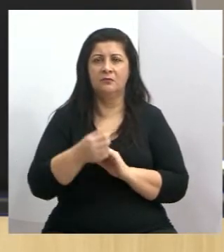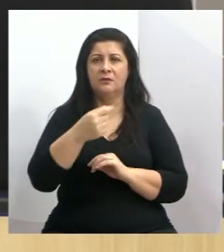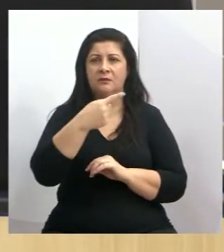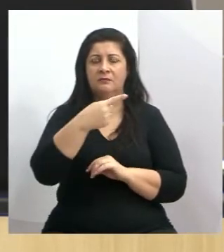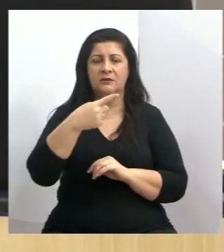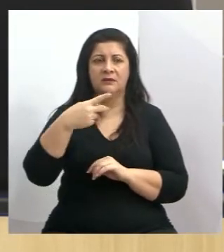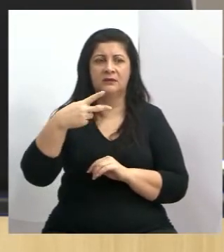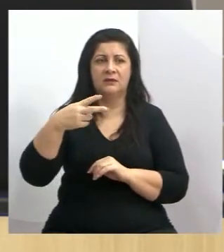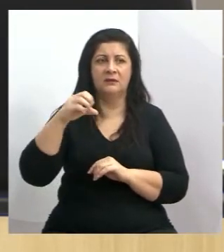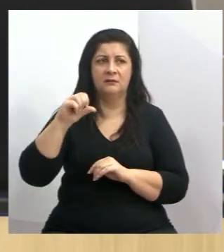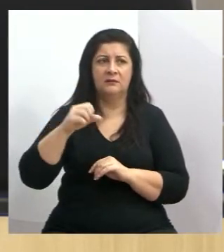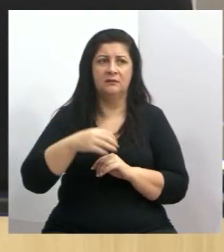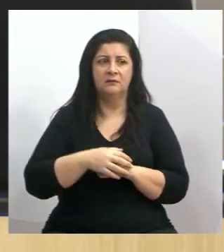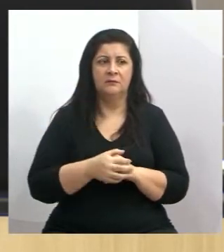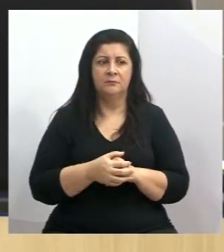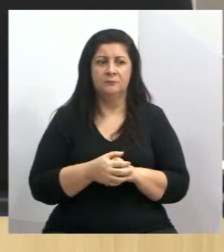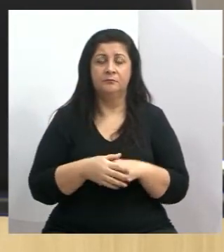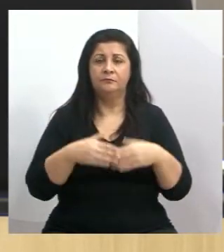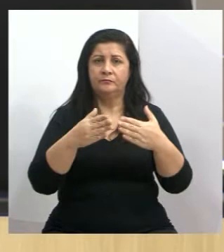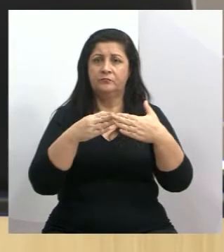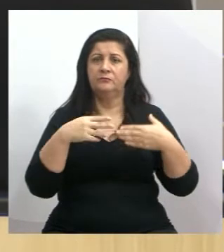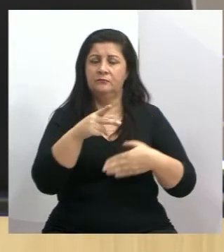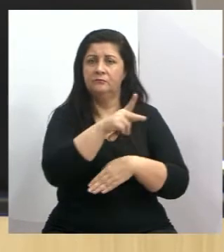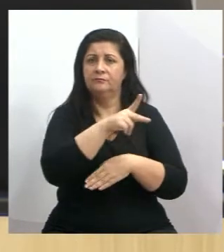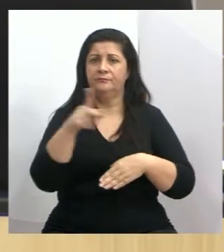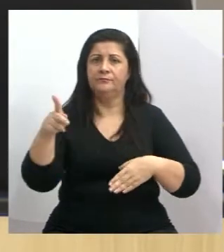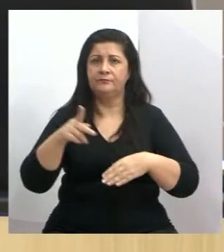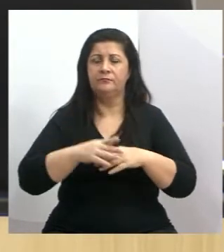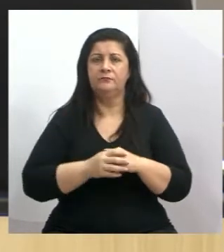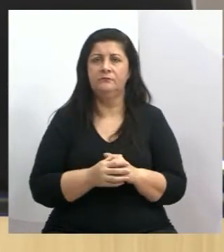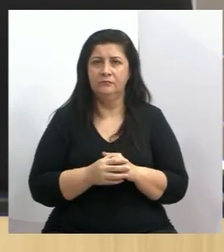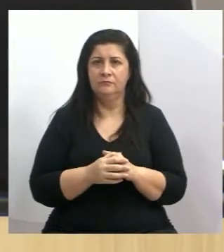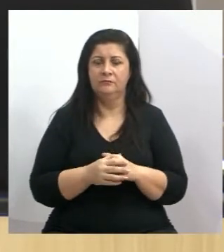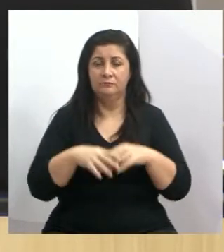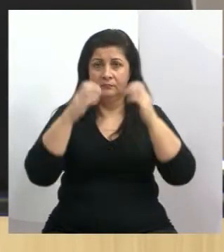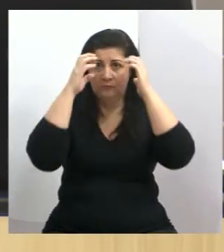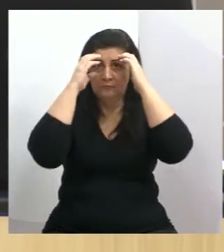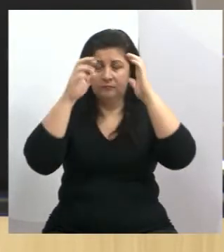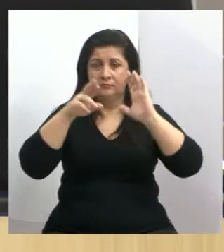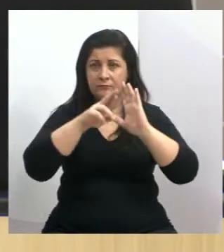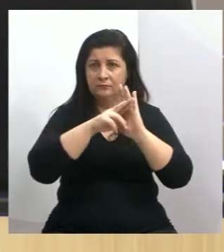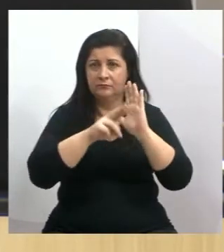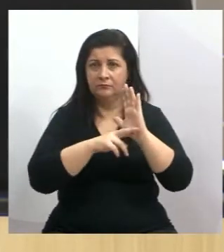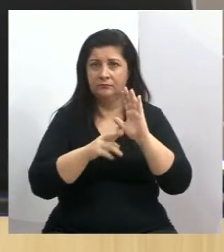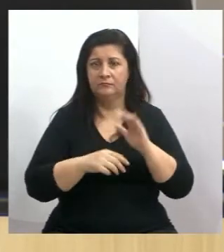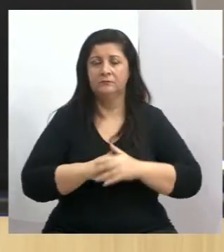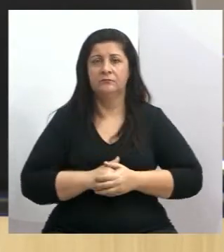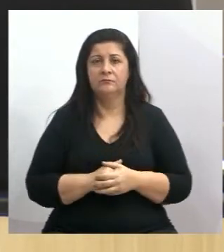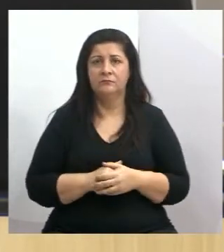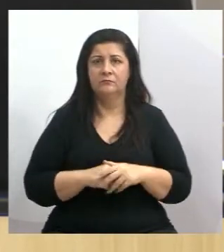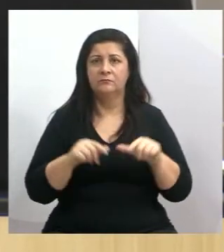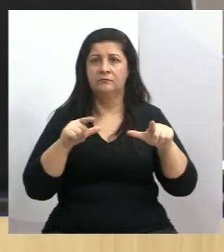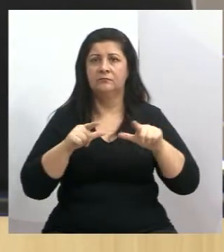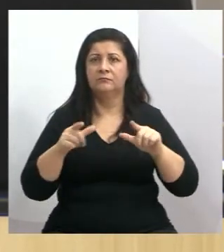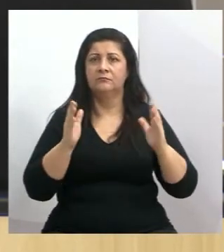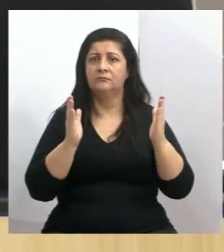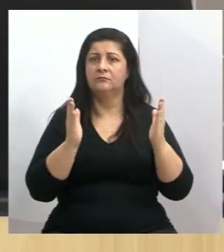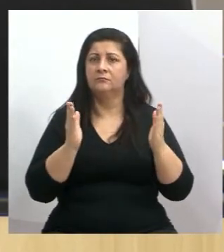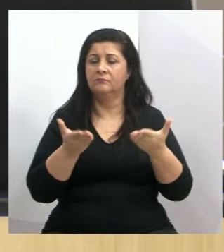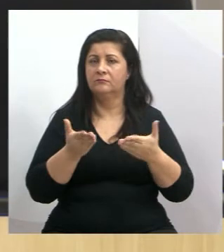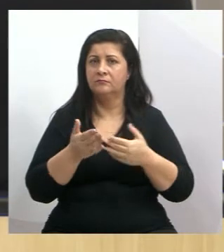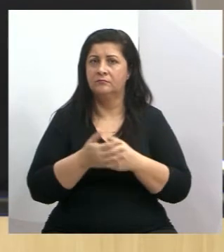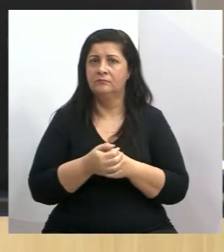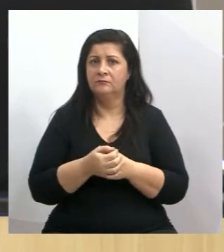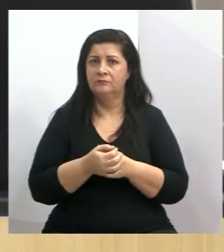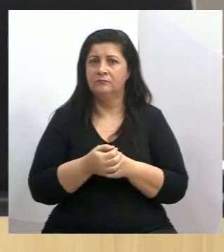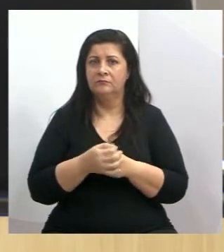2021 requeremos ao excelentíssimo senhor presidente dessa casa cumpridas as formalidades regimentais que seja constatado na ata dos trabalhos da sessão o registro do